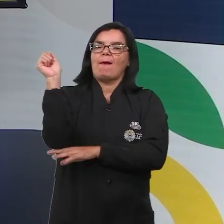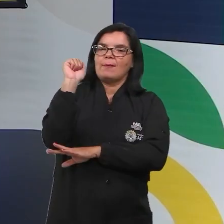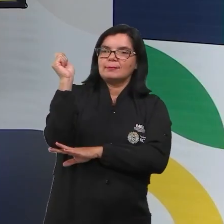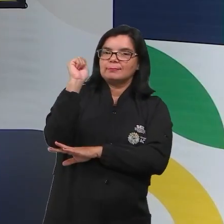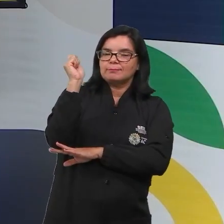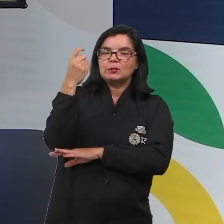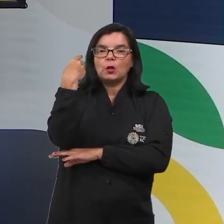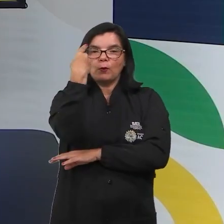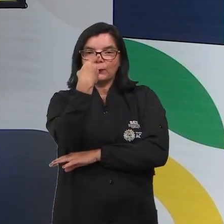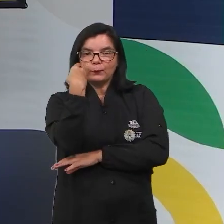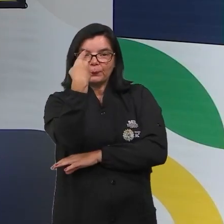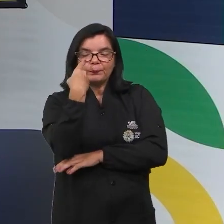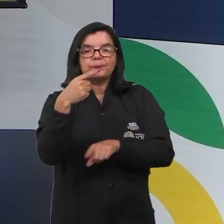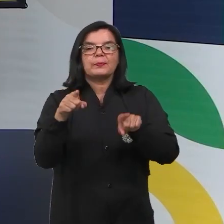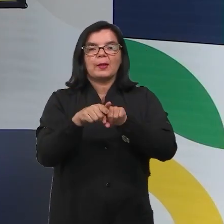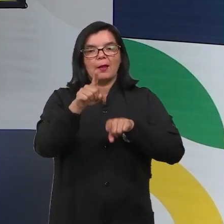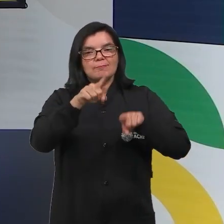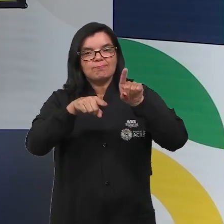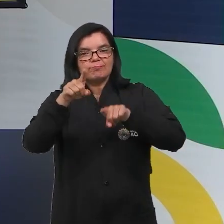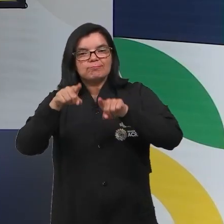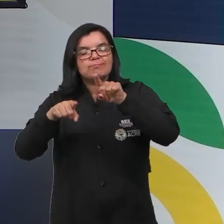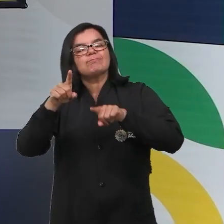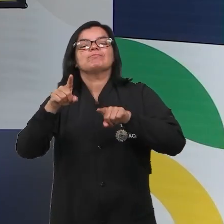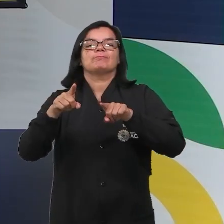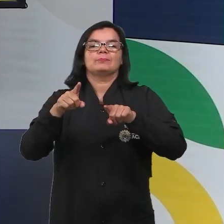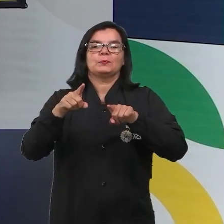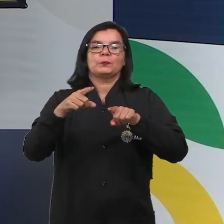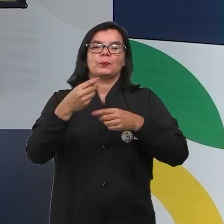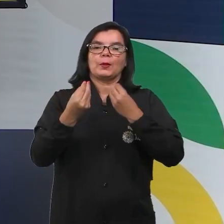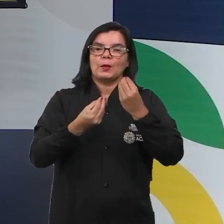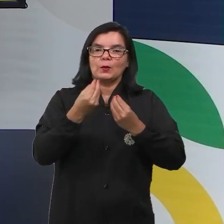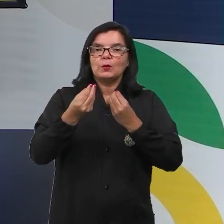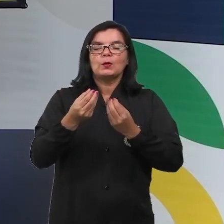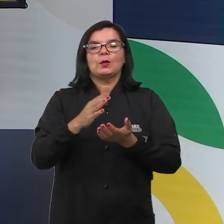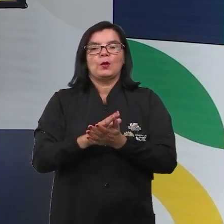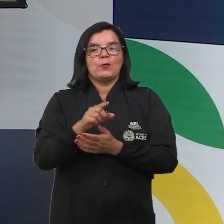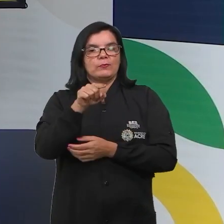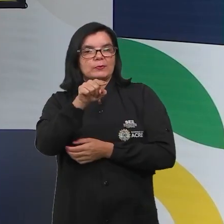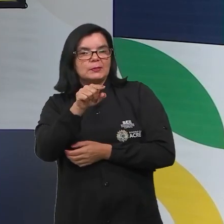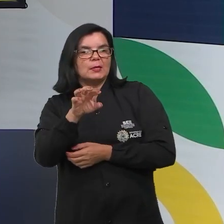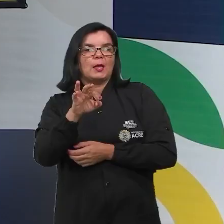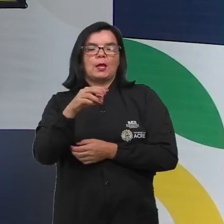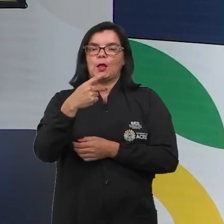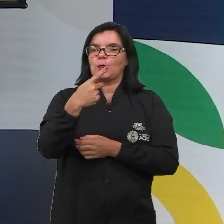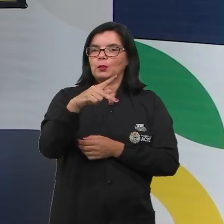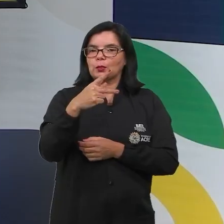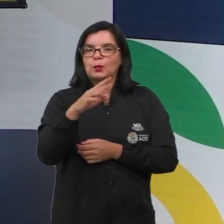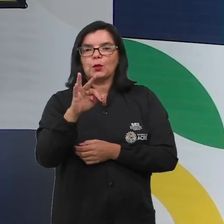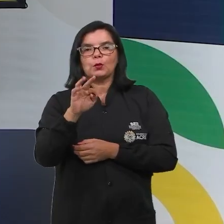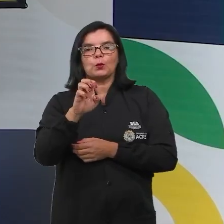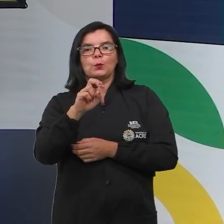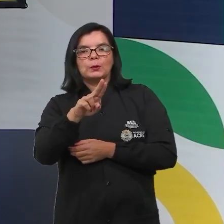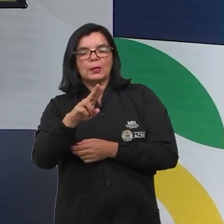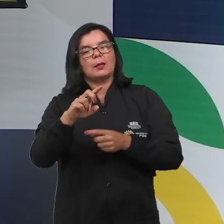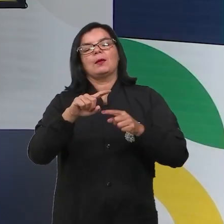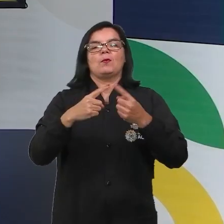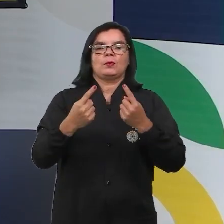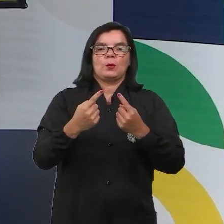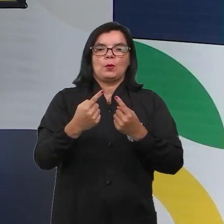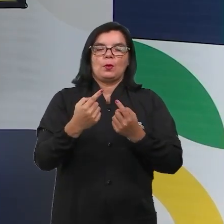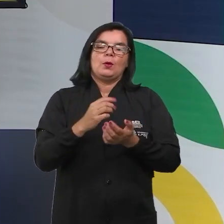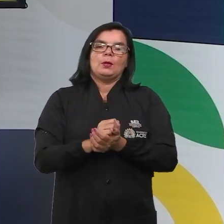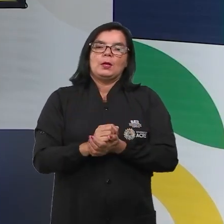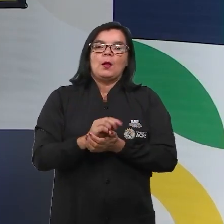variantes do espanhol que também ela é muito peculiar, como o tuteu, boceu, né? As pessoas não falam os T, falam